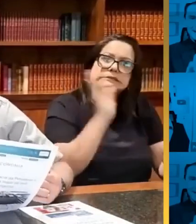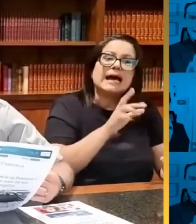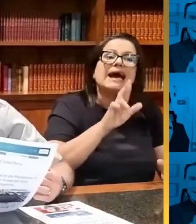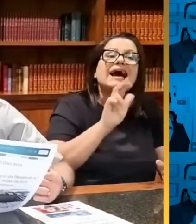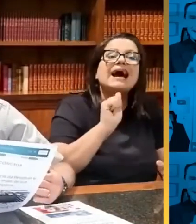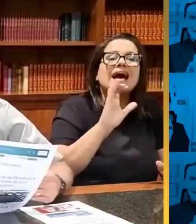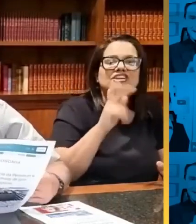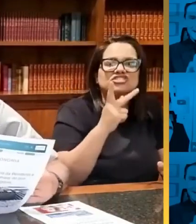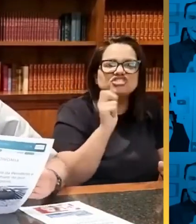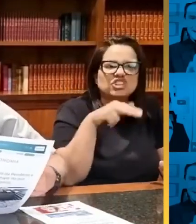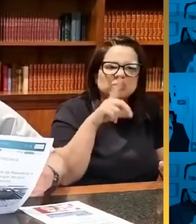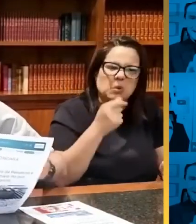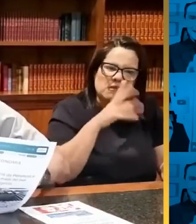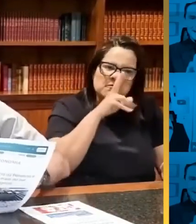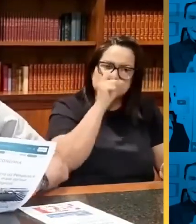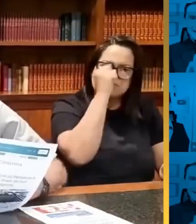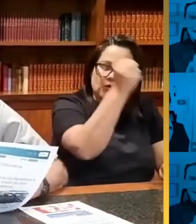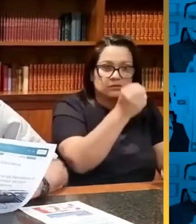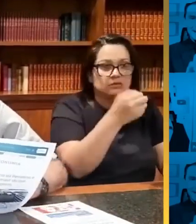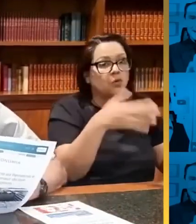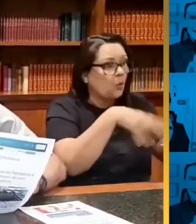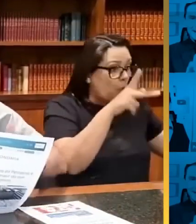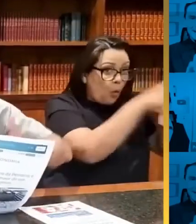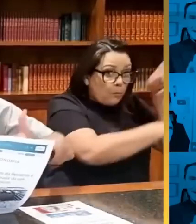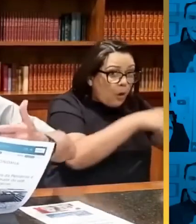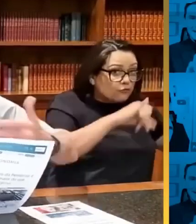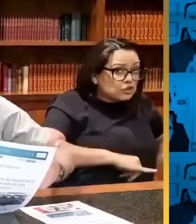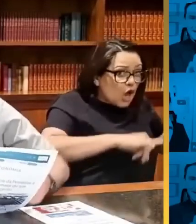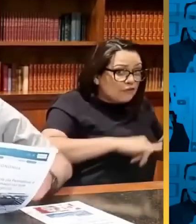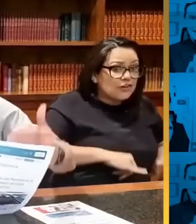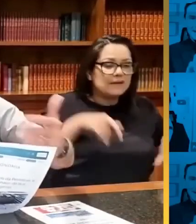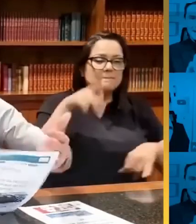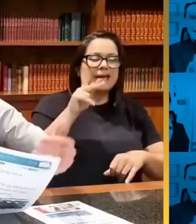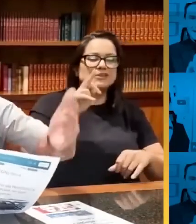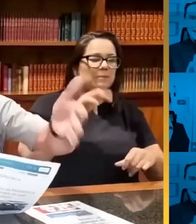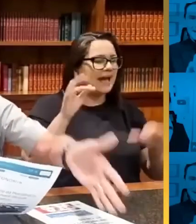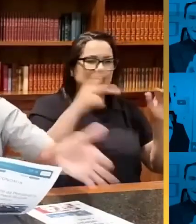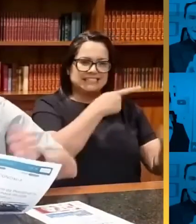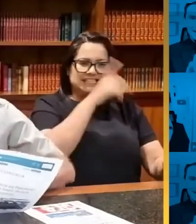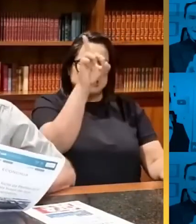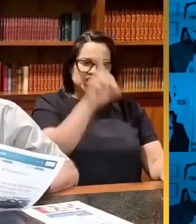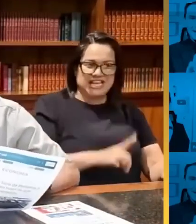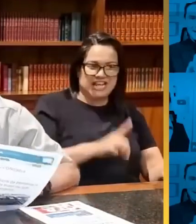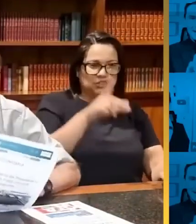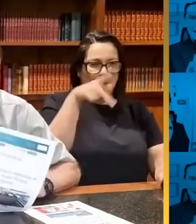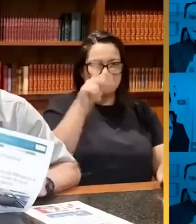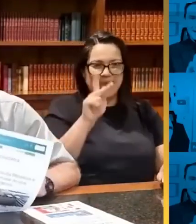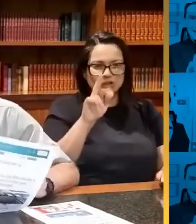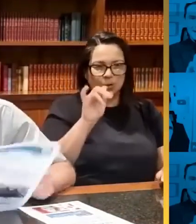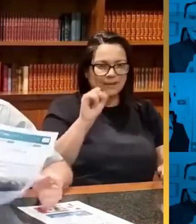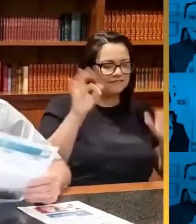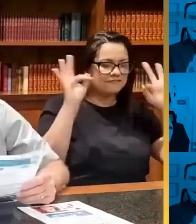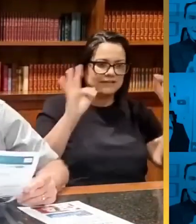ganhar dinheiro. Tá? Quanto mais o povo está sofrendo aqui, mais felizes estão os diretores e o atual presidente da